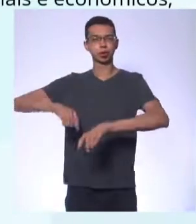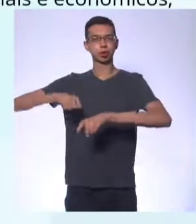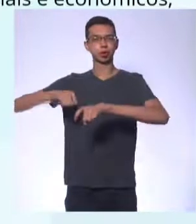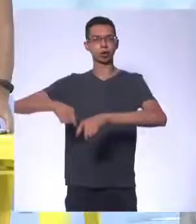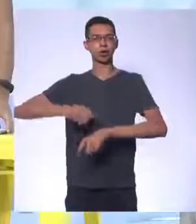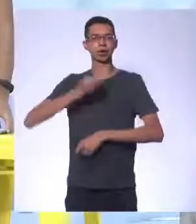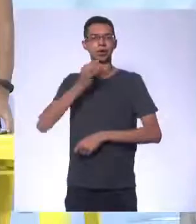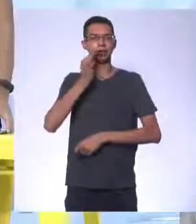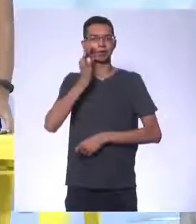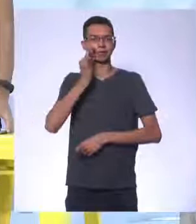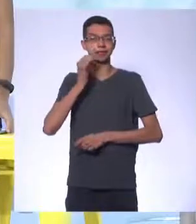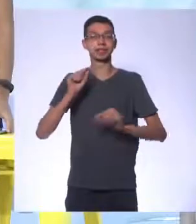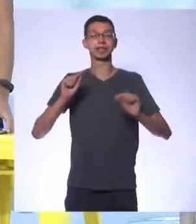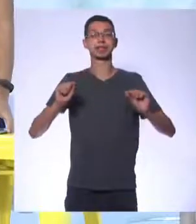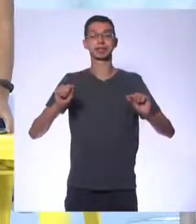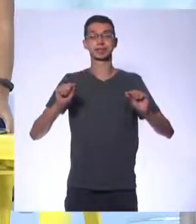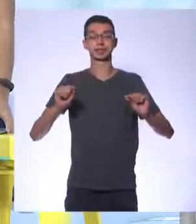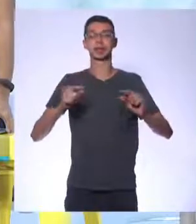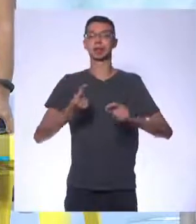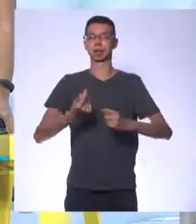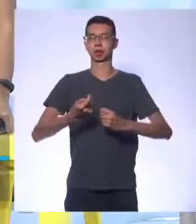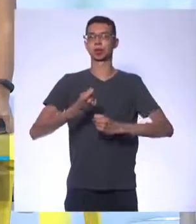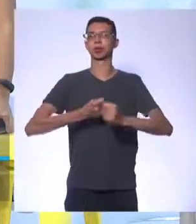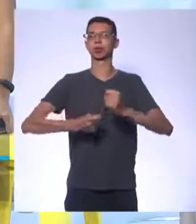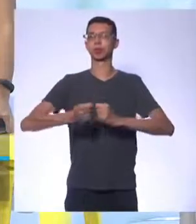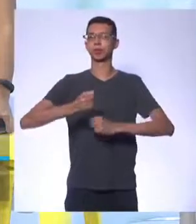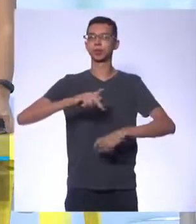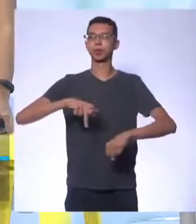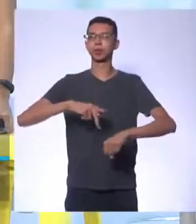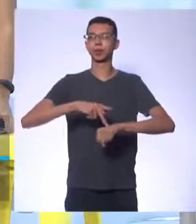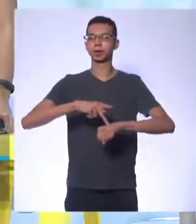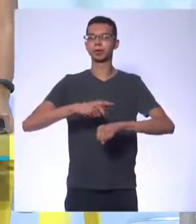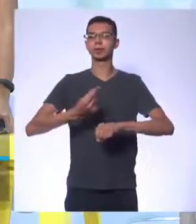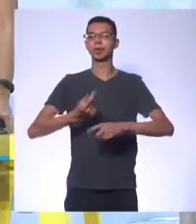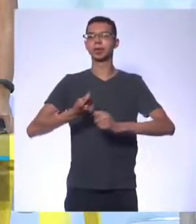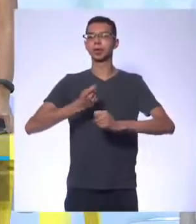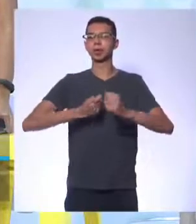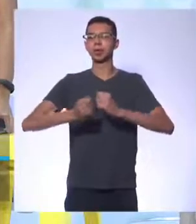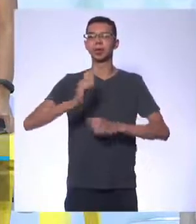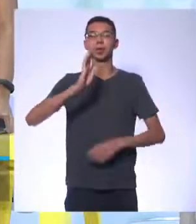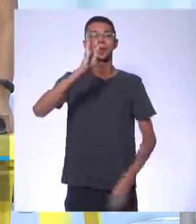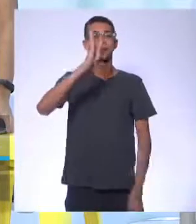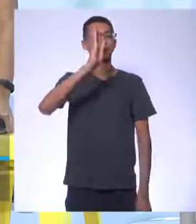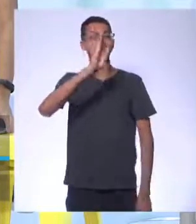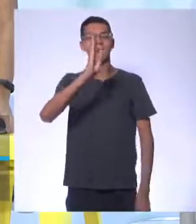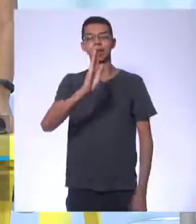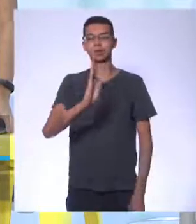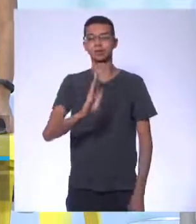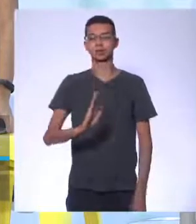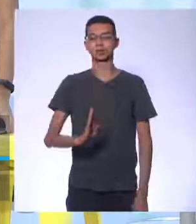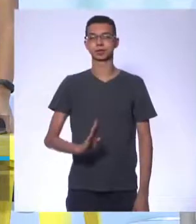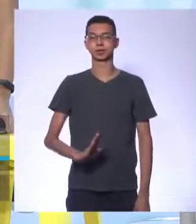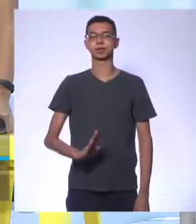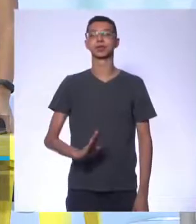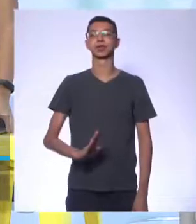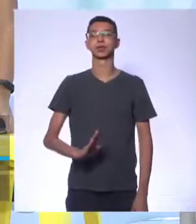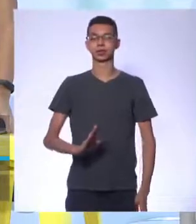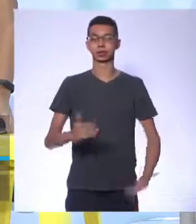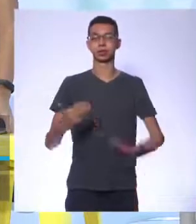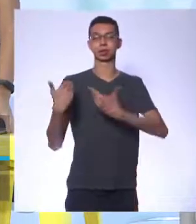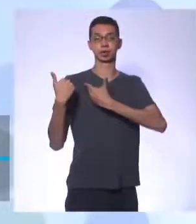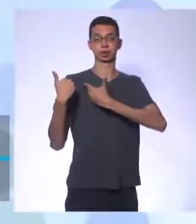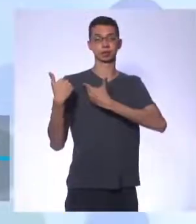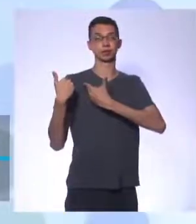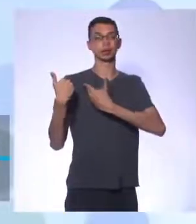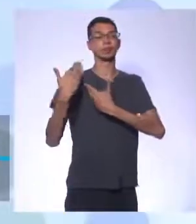a locomotiva econômica do país, né? A economia brasileira está assentada sob o pilar que é o